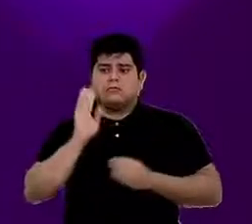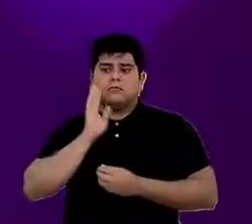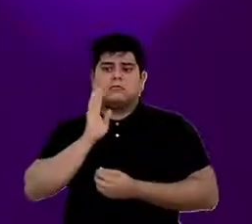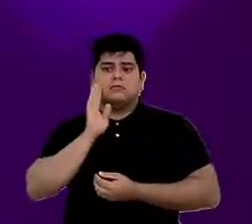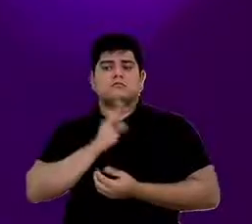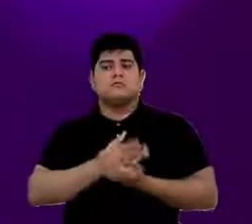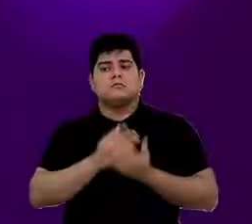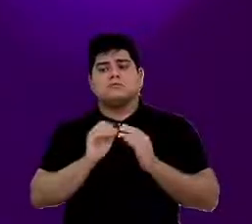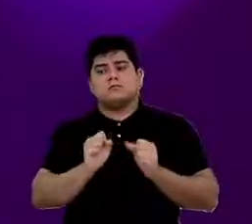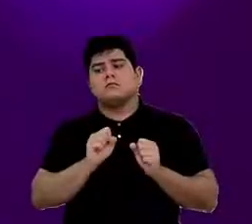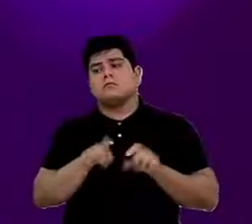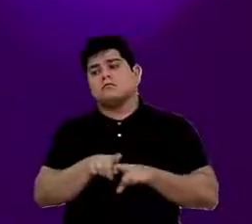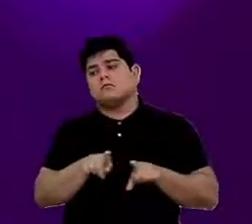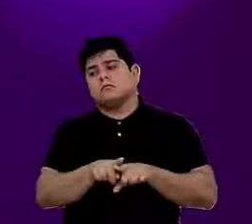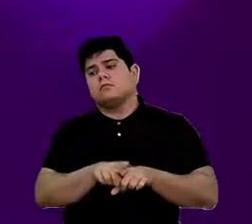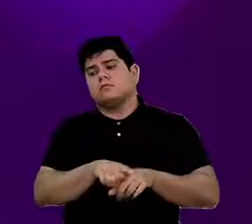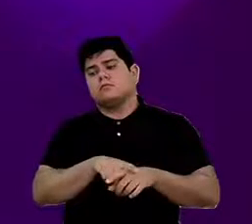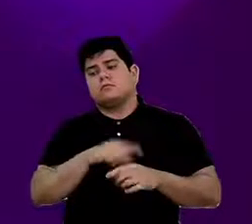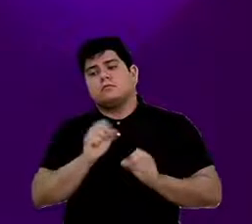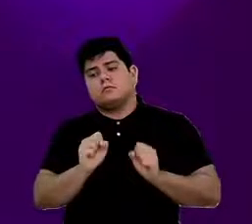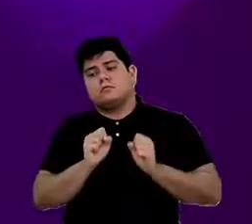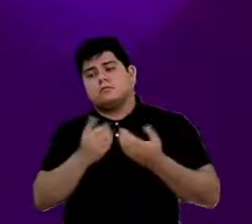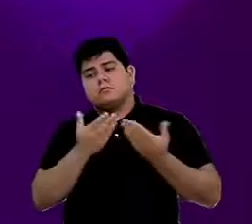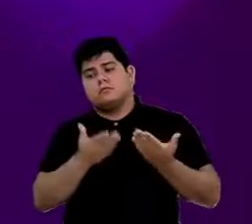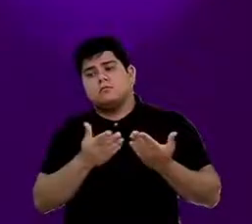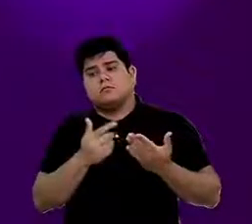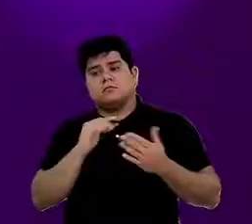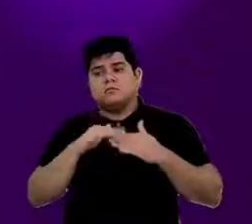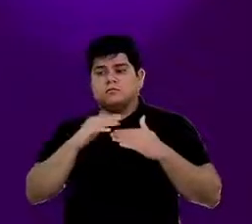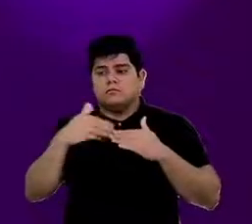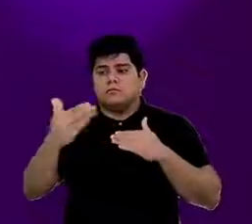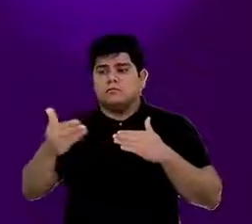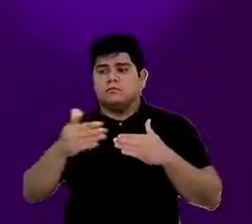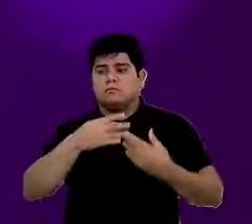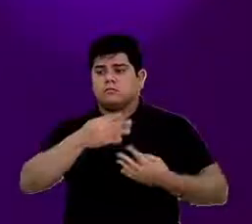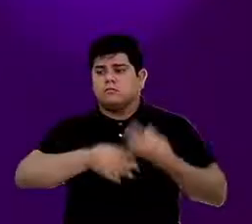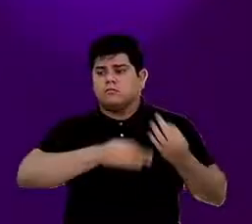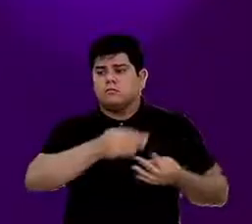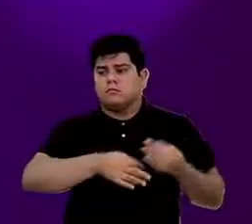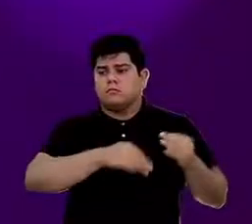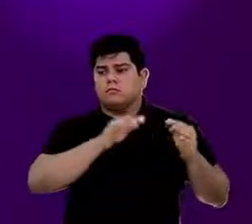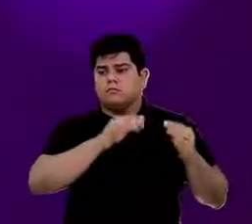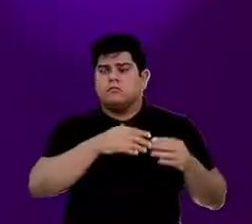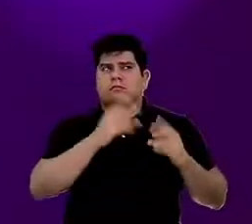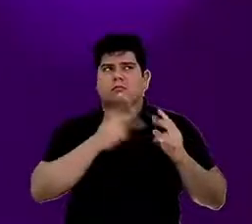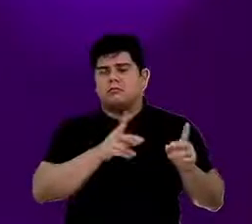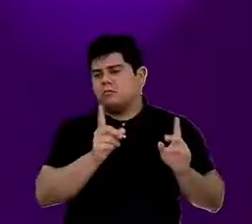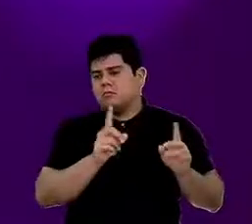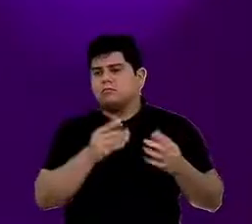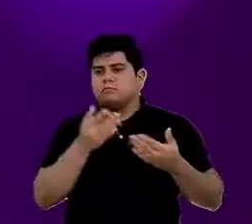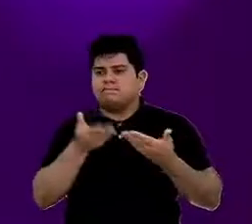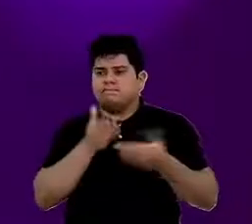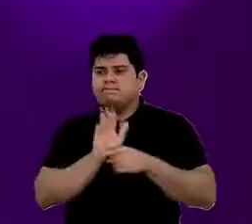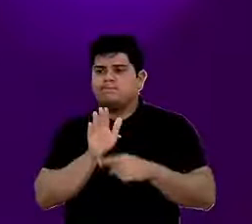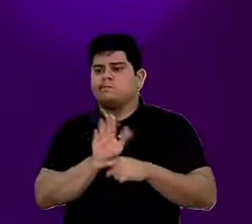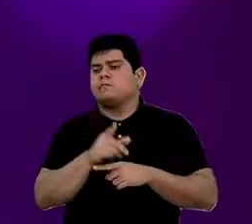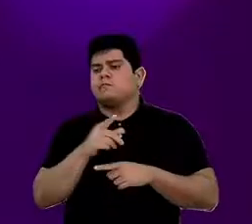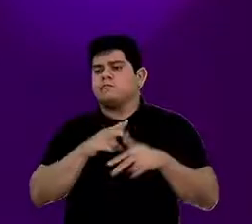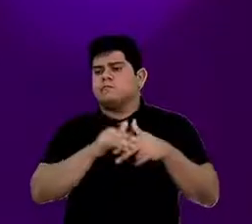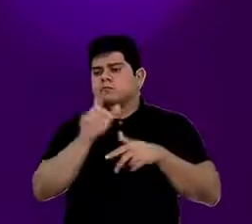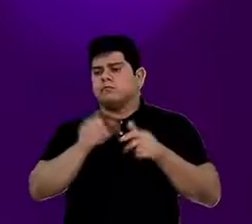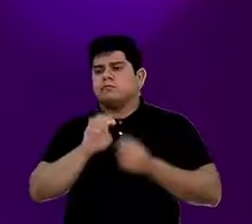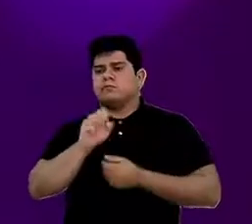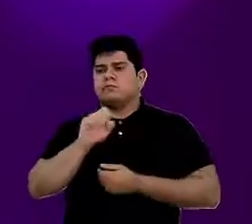Então, pode ser também uma alternativa, né, para postergar um tratamento definitivo nesses pacientes com